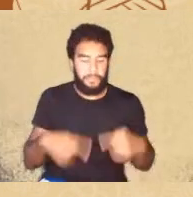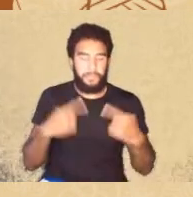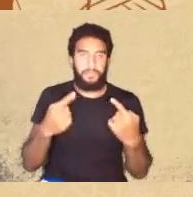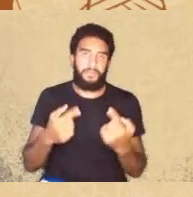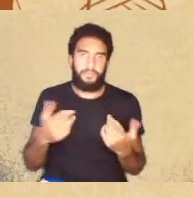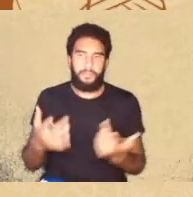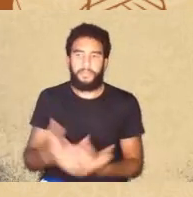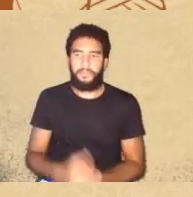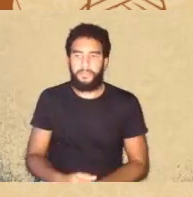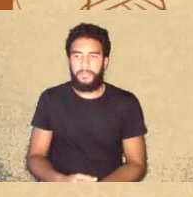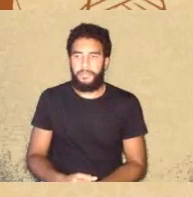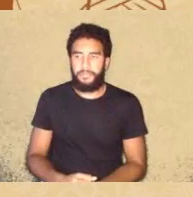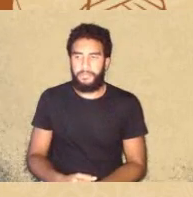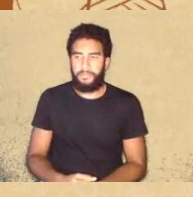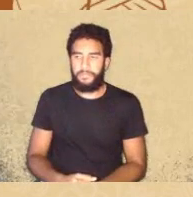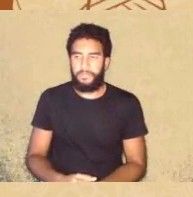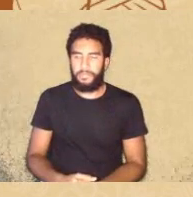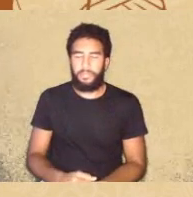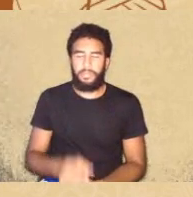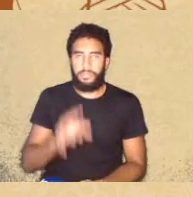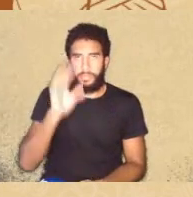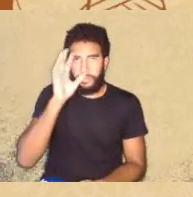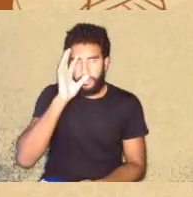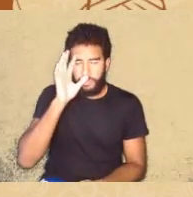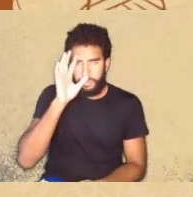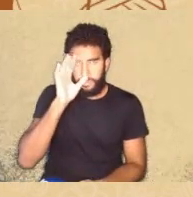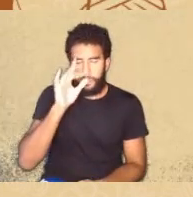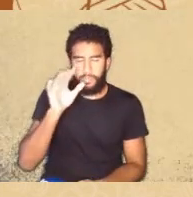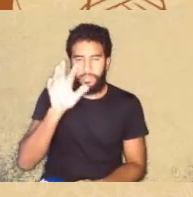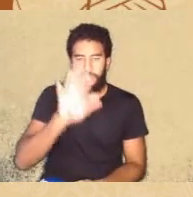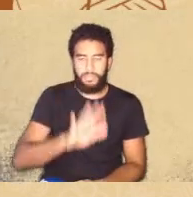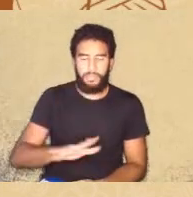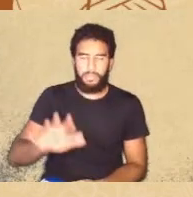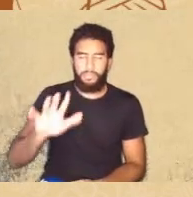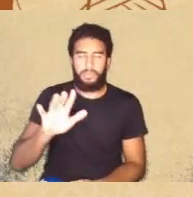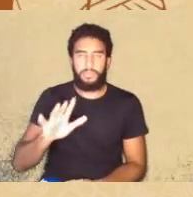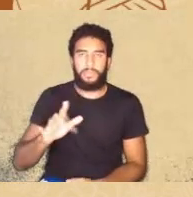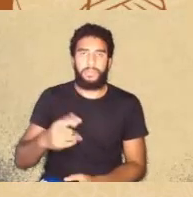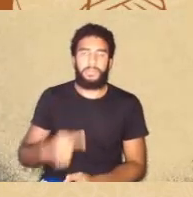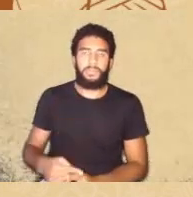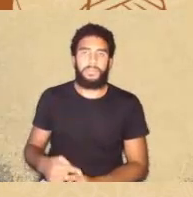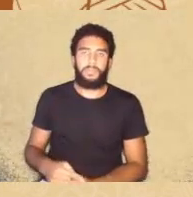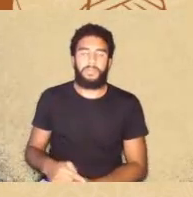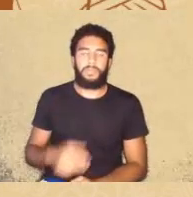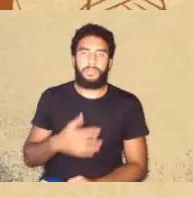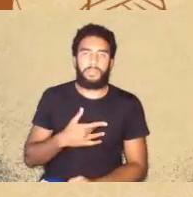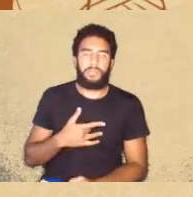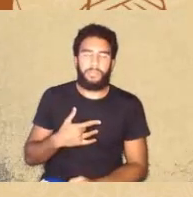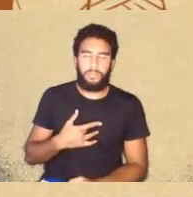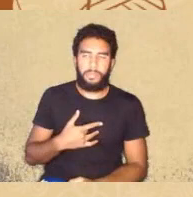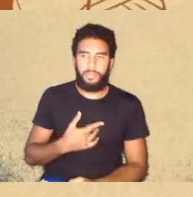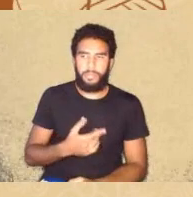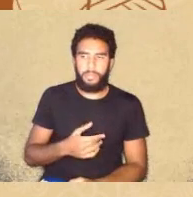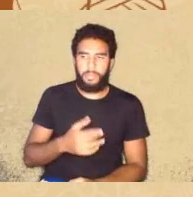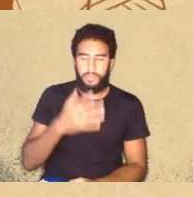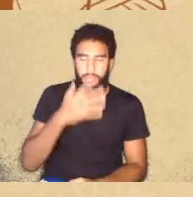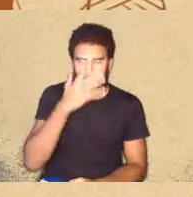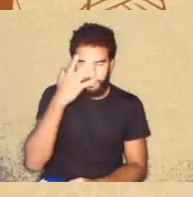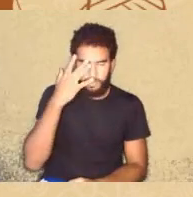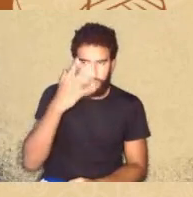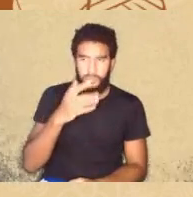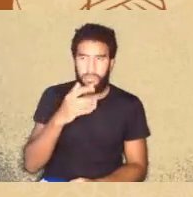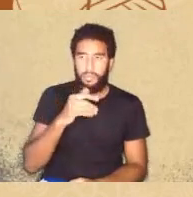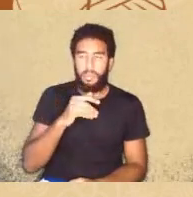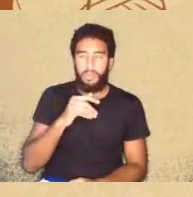de pensar essa pluralidade, quando a gente fala saúde da população negra. Na época dos governos Lula e Dilma,